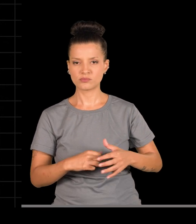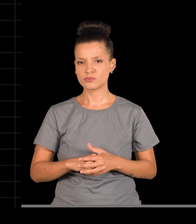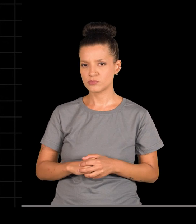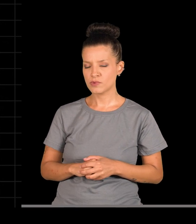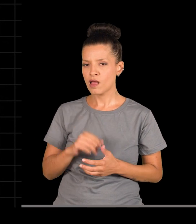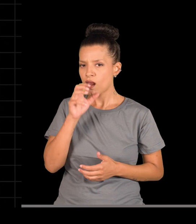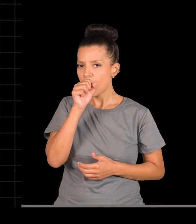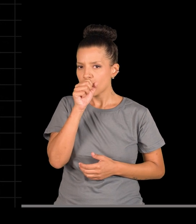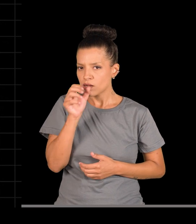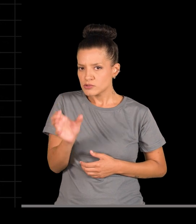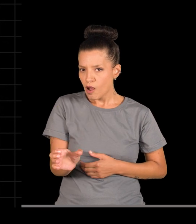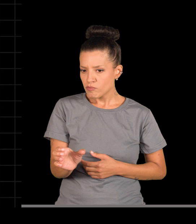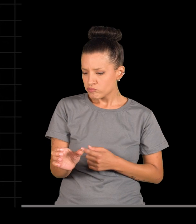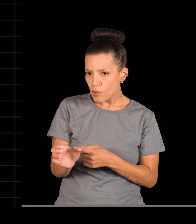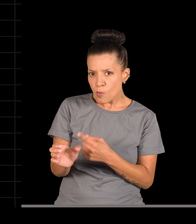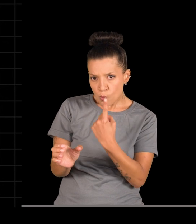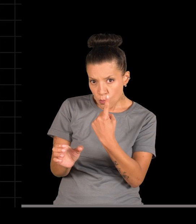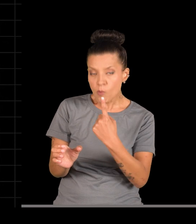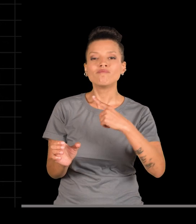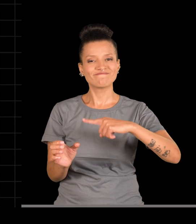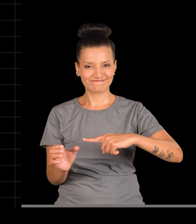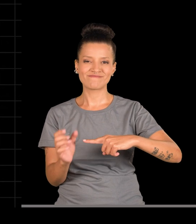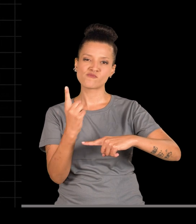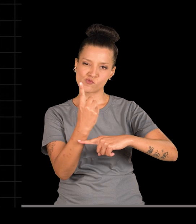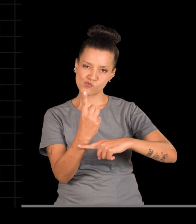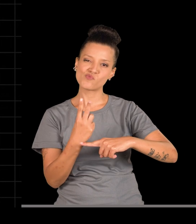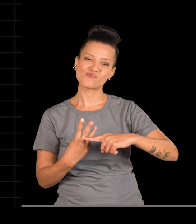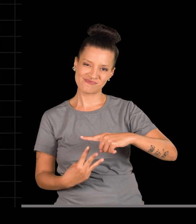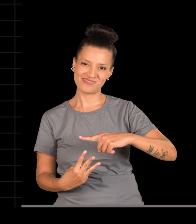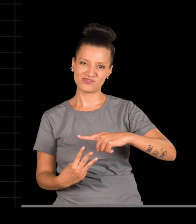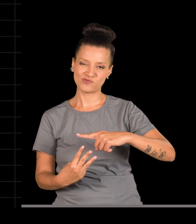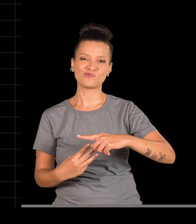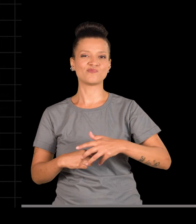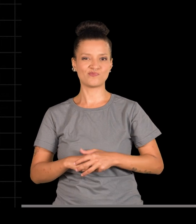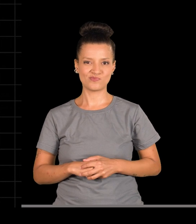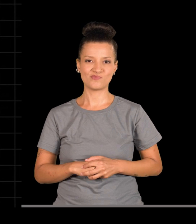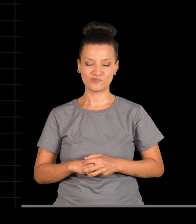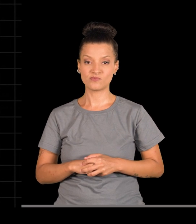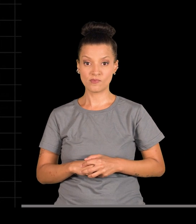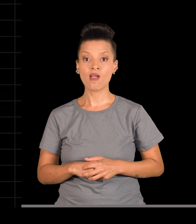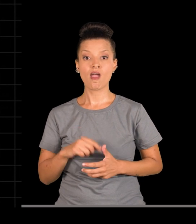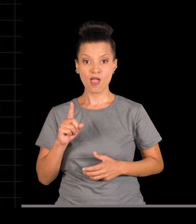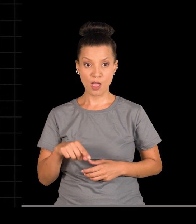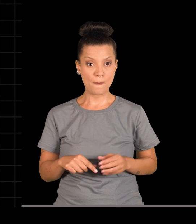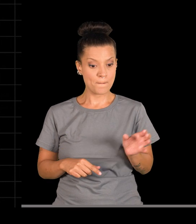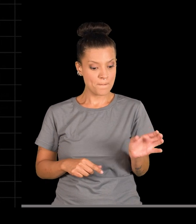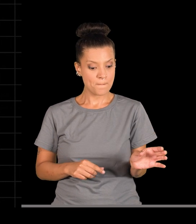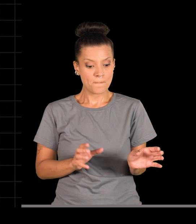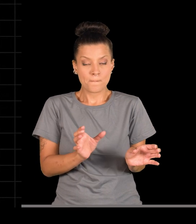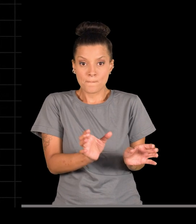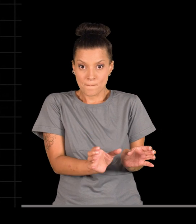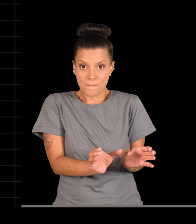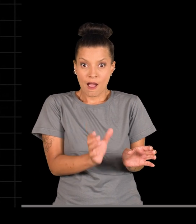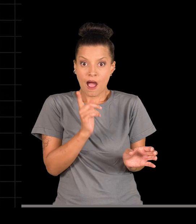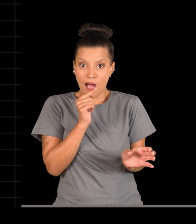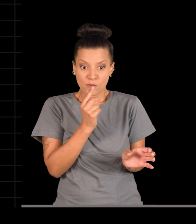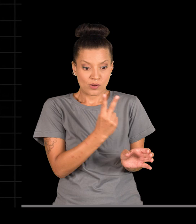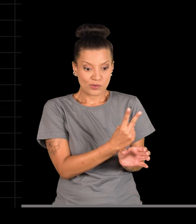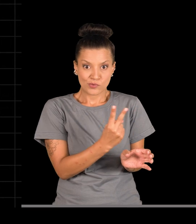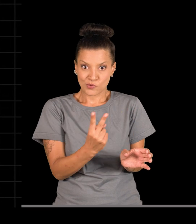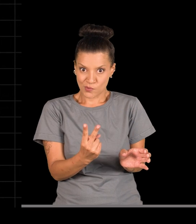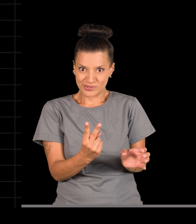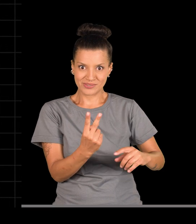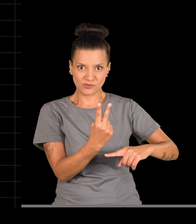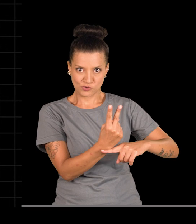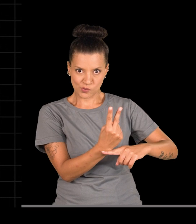dar 2/3 de água. E de concentrado vai ter 1/3, porque eu peguei uma parte em 3. São 2 partes de